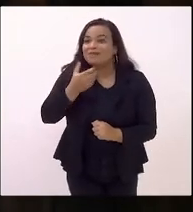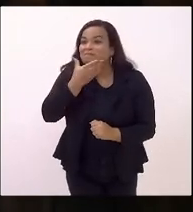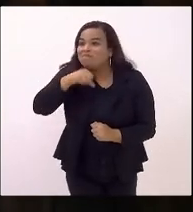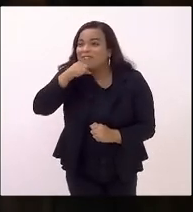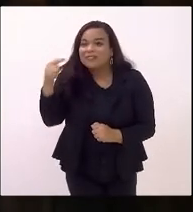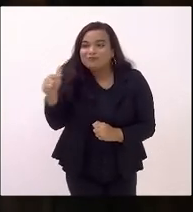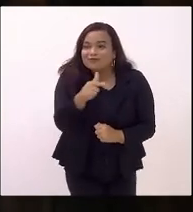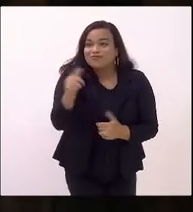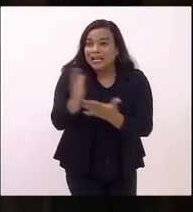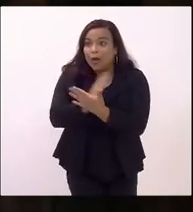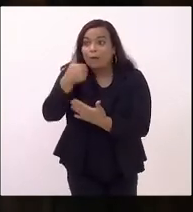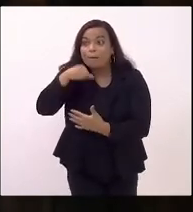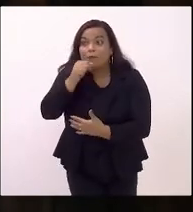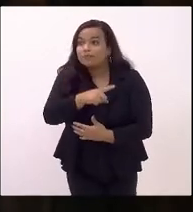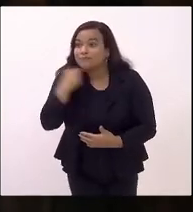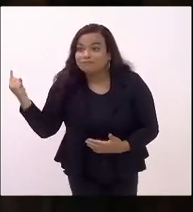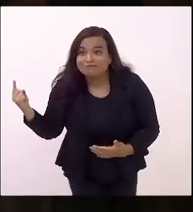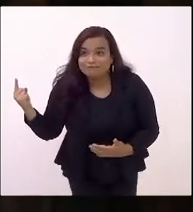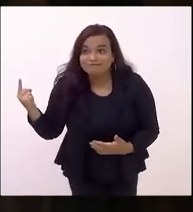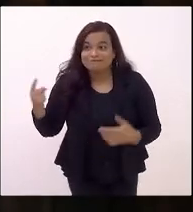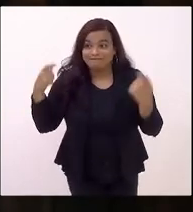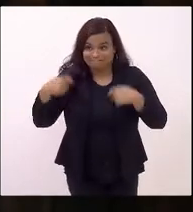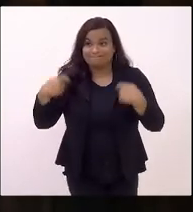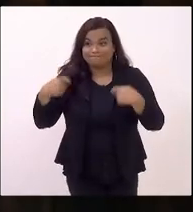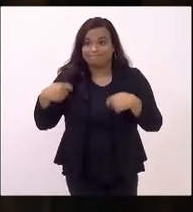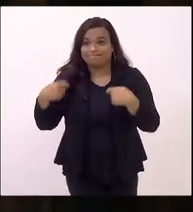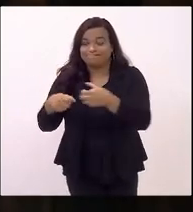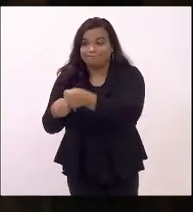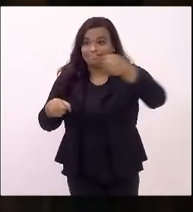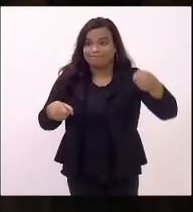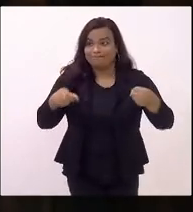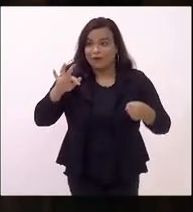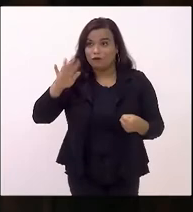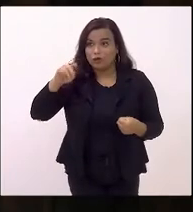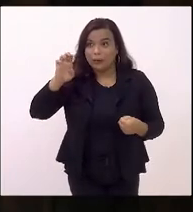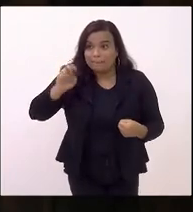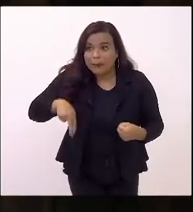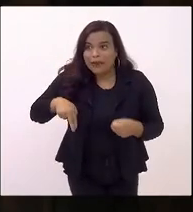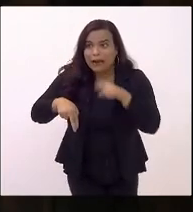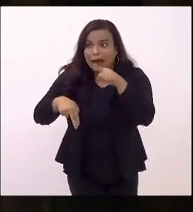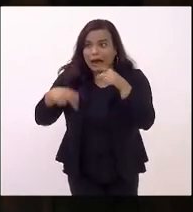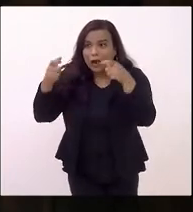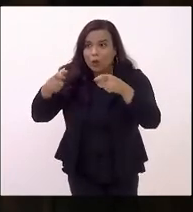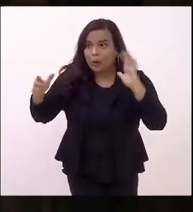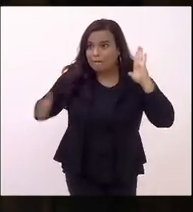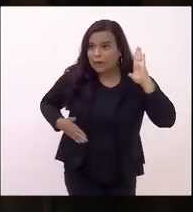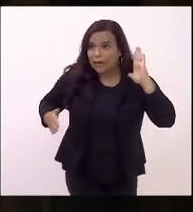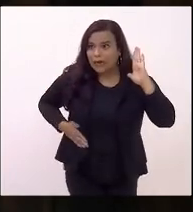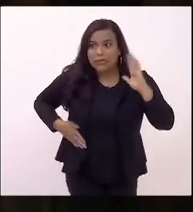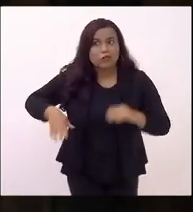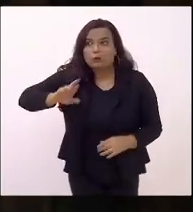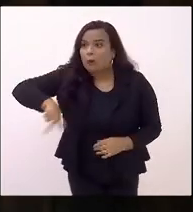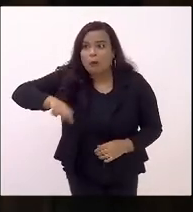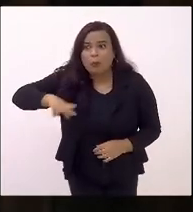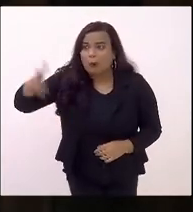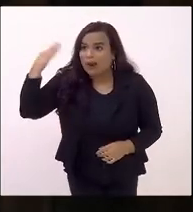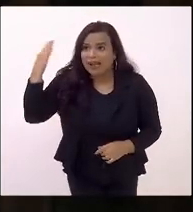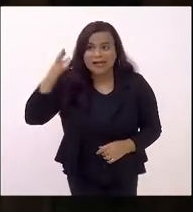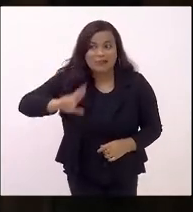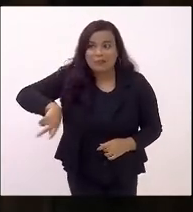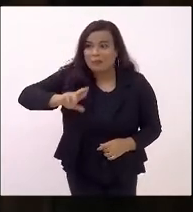colocados dentro do internato, porque muita gente acha que a FUNABEM era lugar de bandido. Isso era um erro, não era. O SAM também não